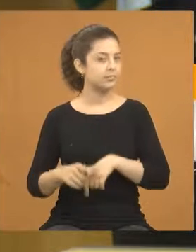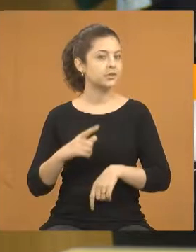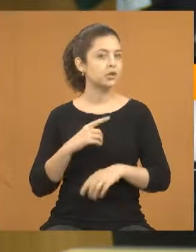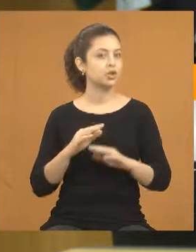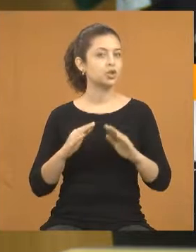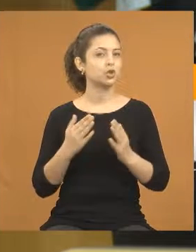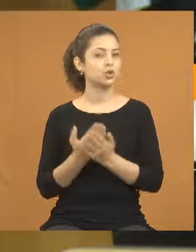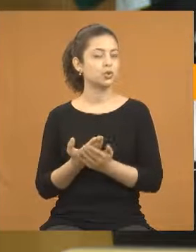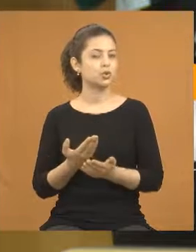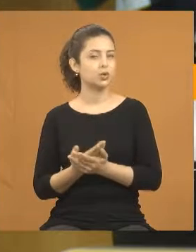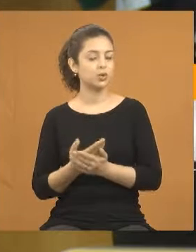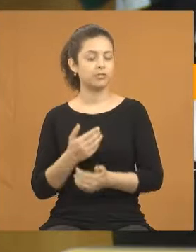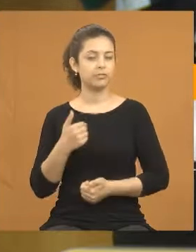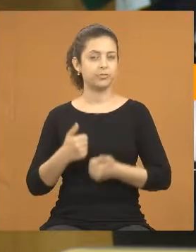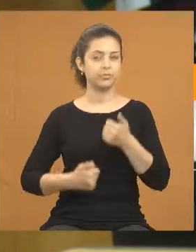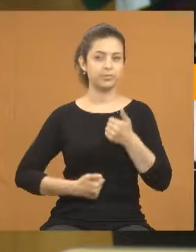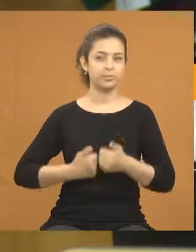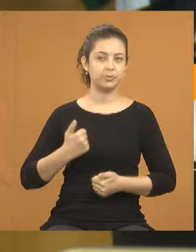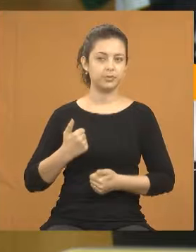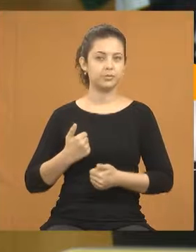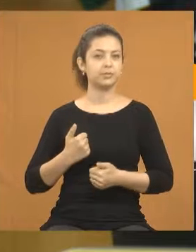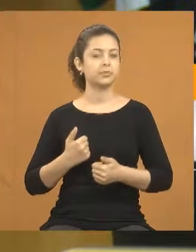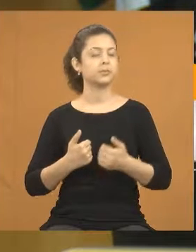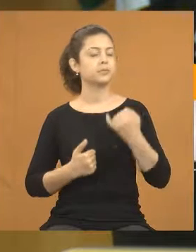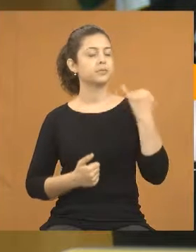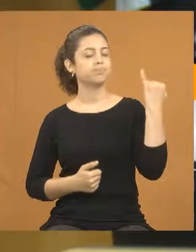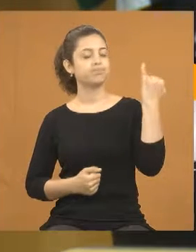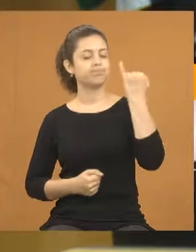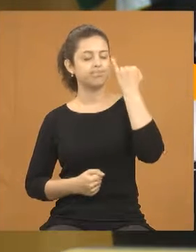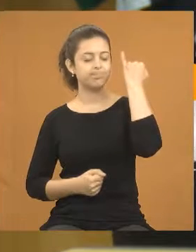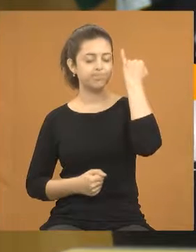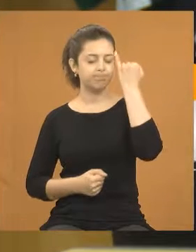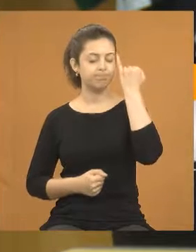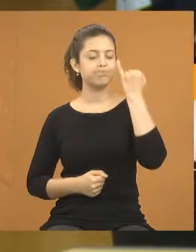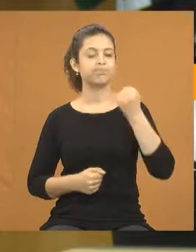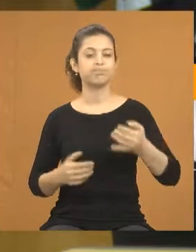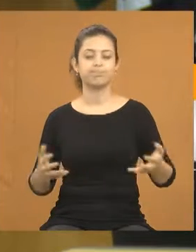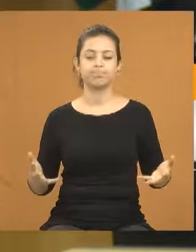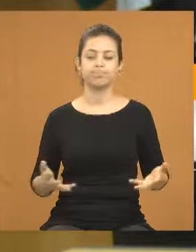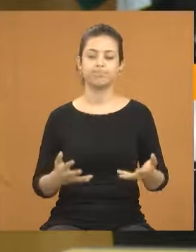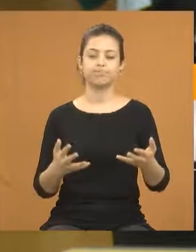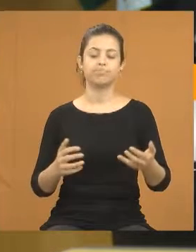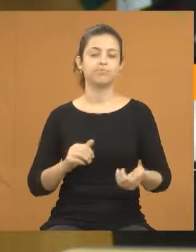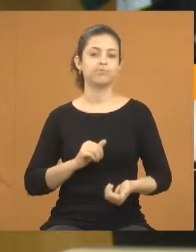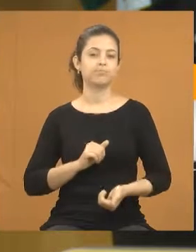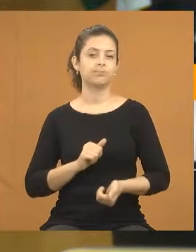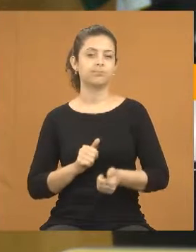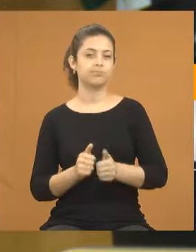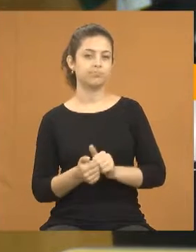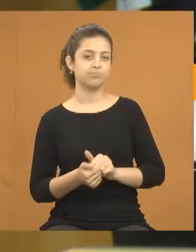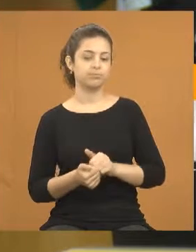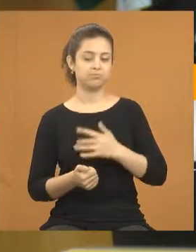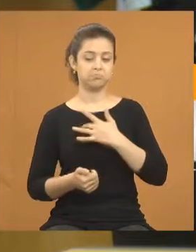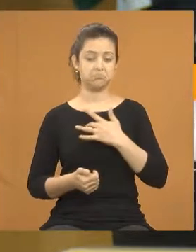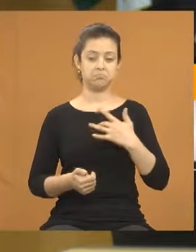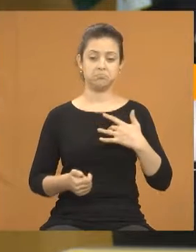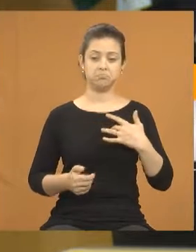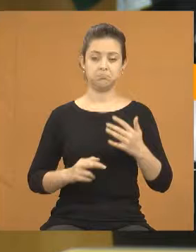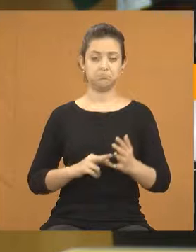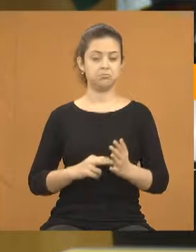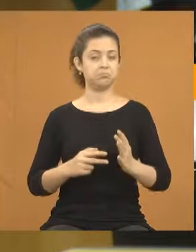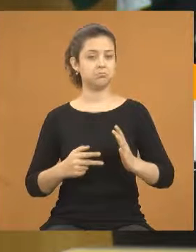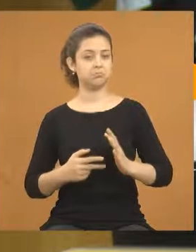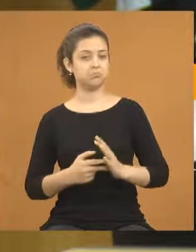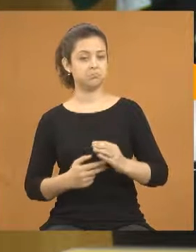escolinha de futebol aqui na nossa cidade. Então, eu acho que é importante investir no esporte, que o esporte é saúde,